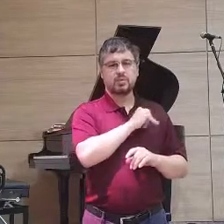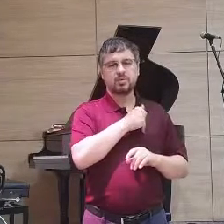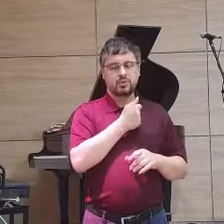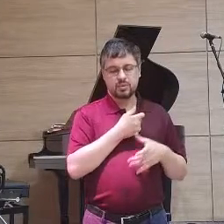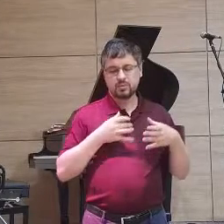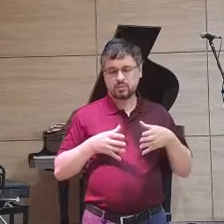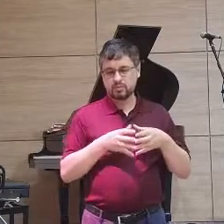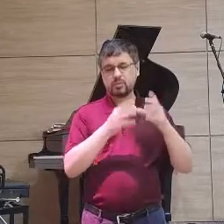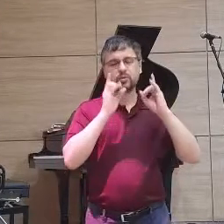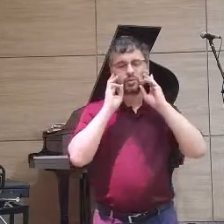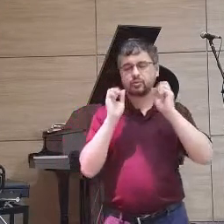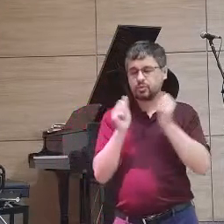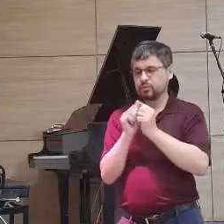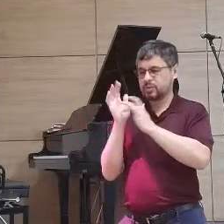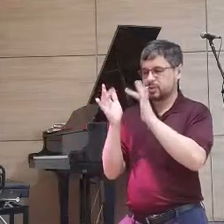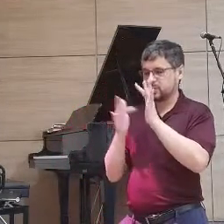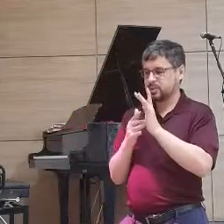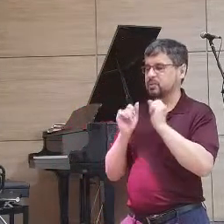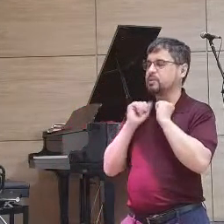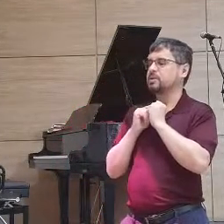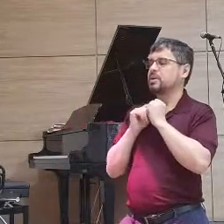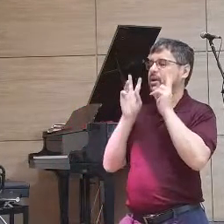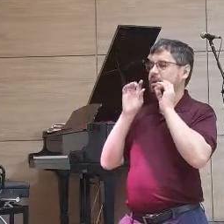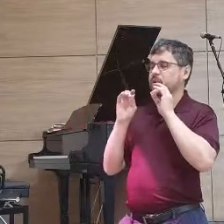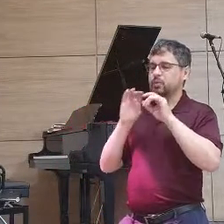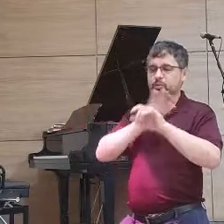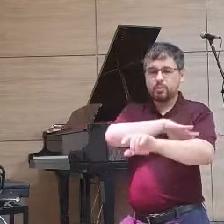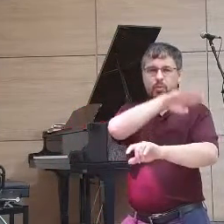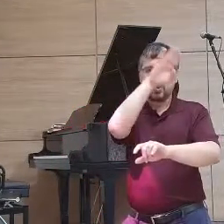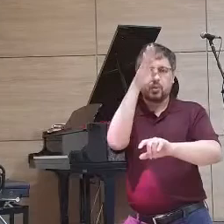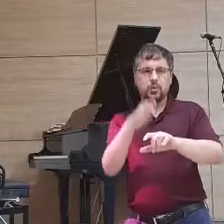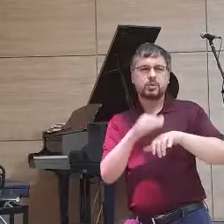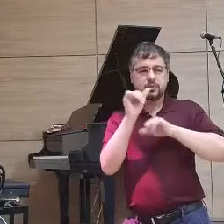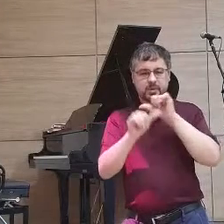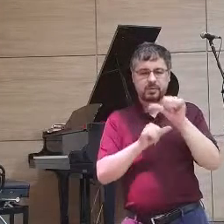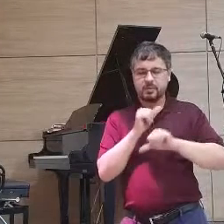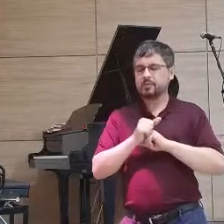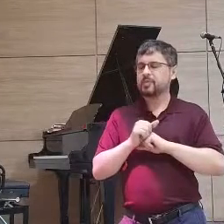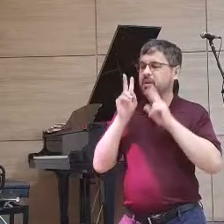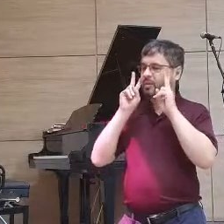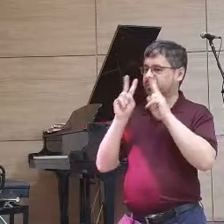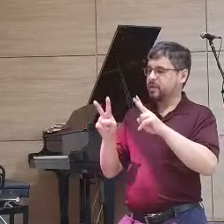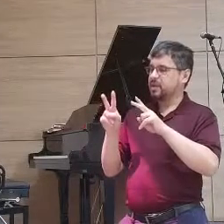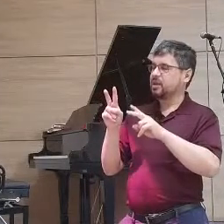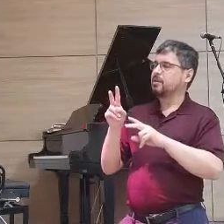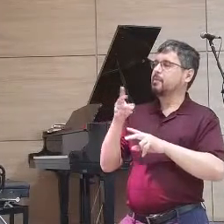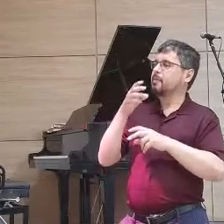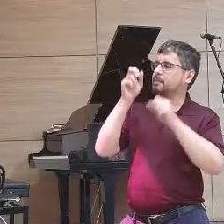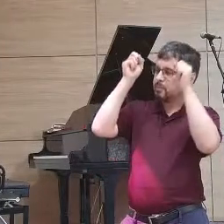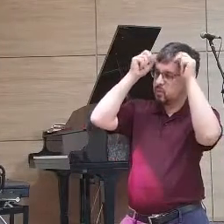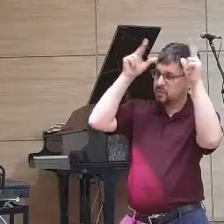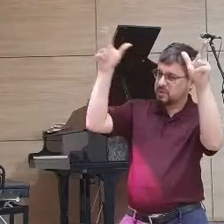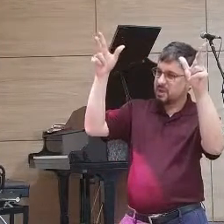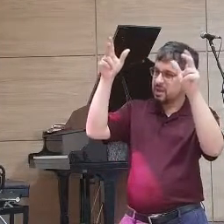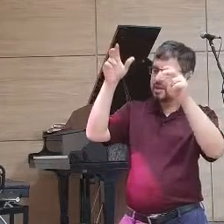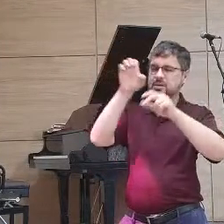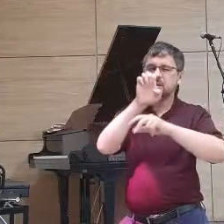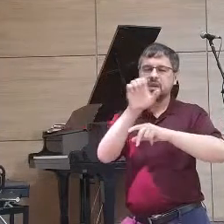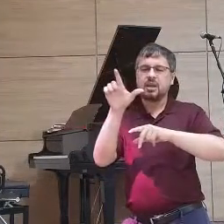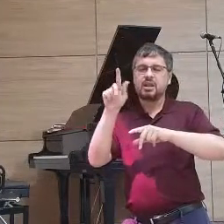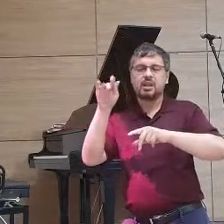A Lei e o antigo testamento todos os profetas tudo ali lá vem Moisés Elias algo apofático acontece